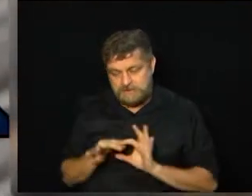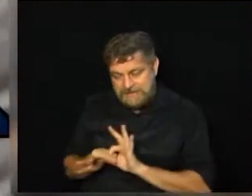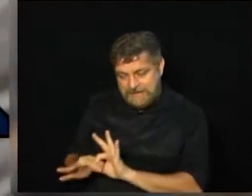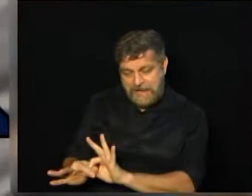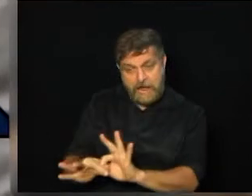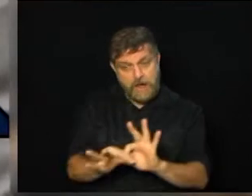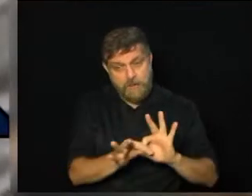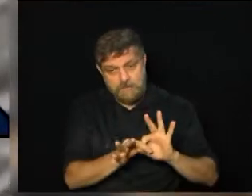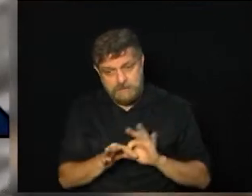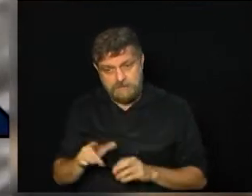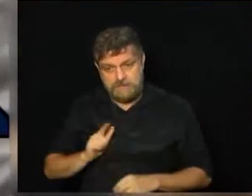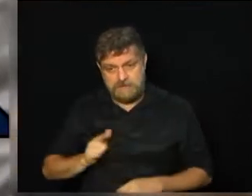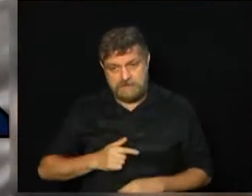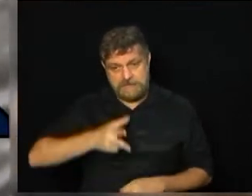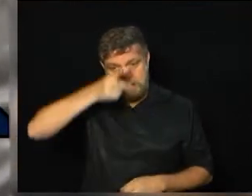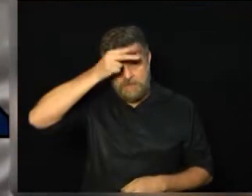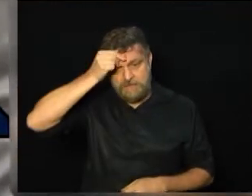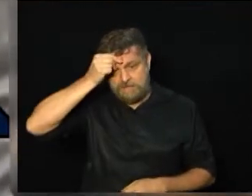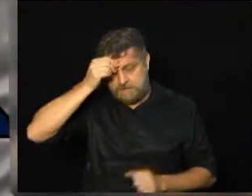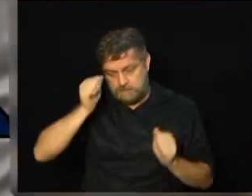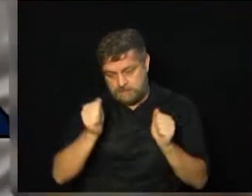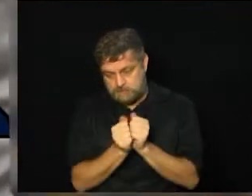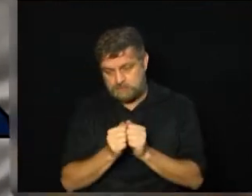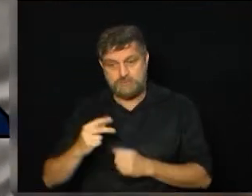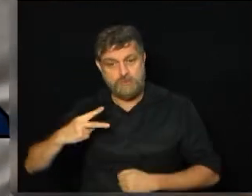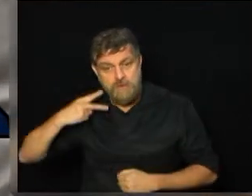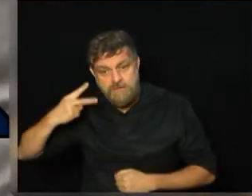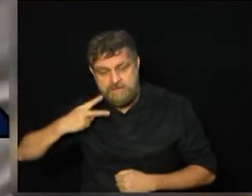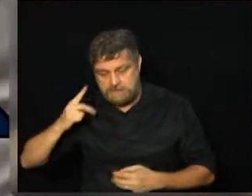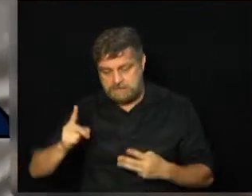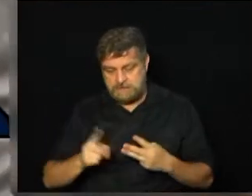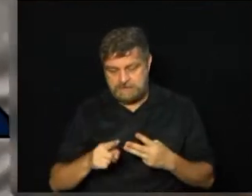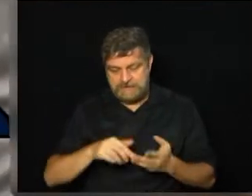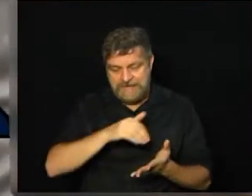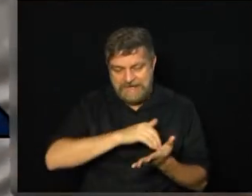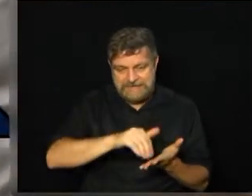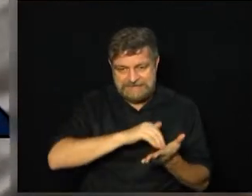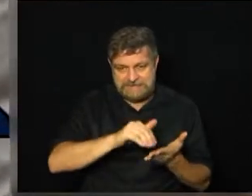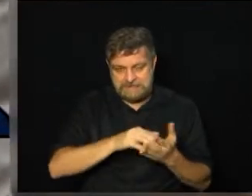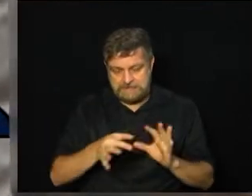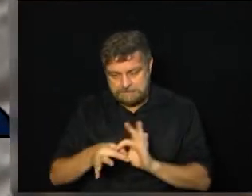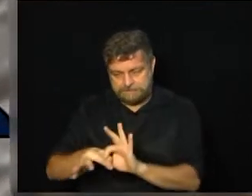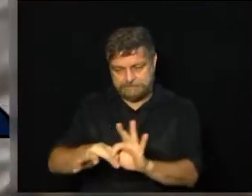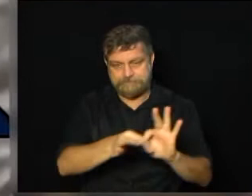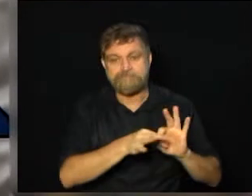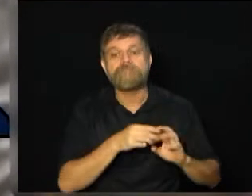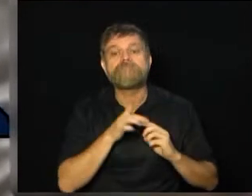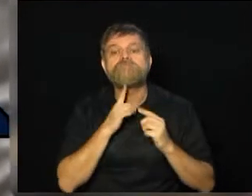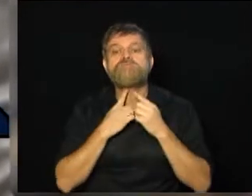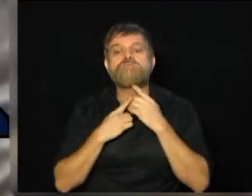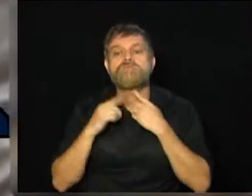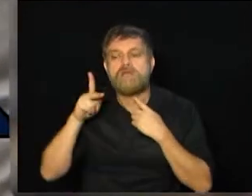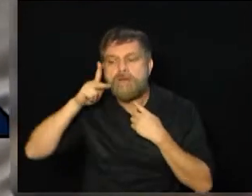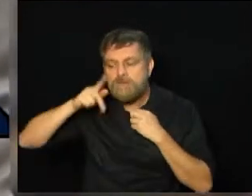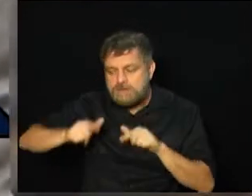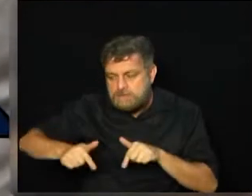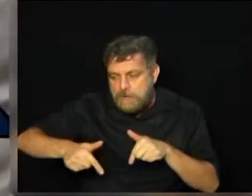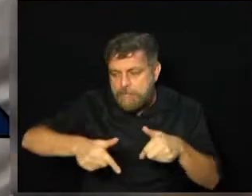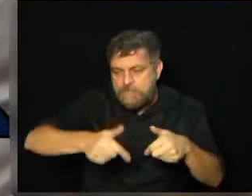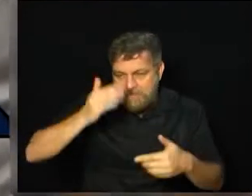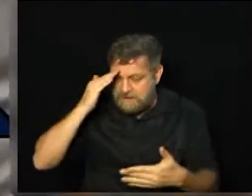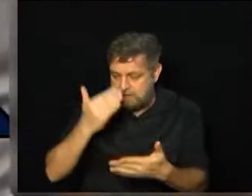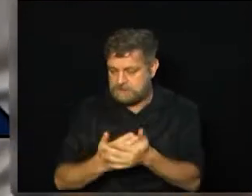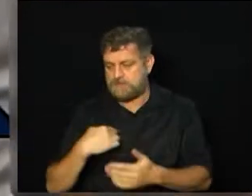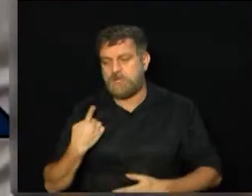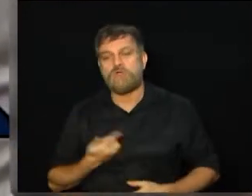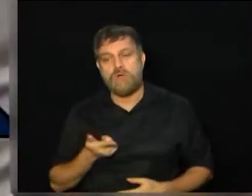que tem o executivo, né? O poder legislativo, as secretarias, com essa vontade política, eu tenho certeza que nós